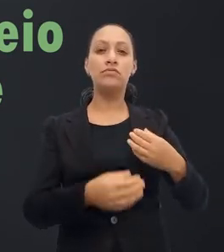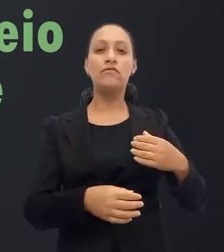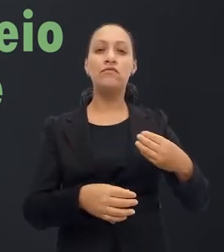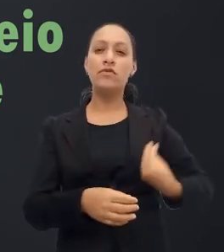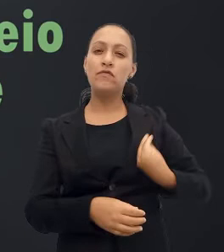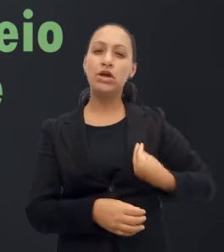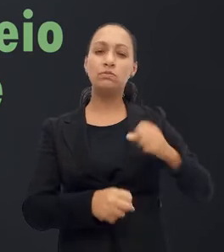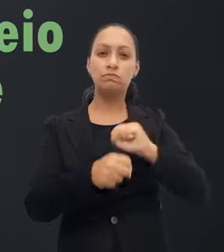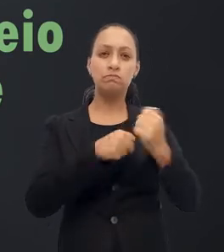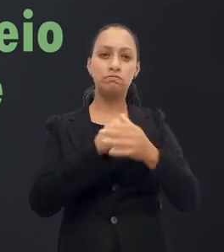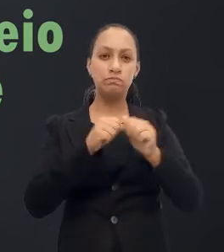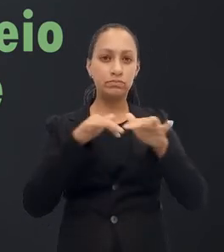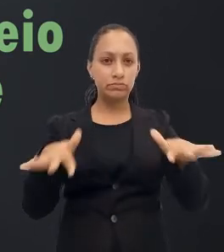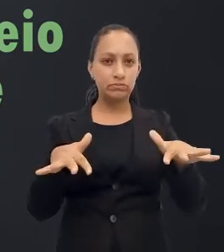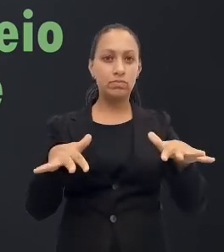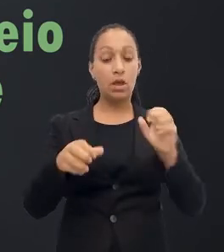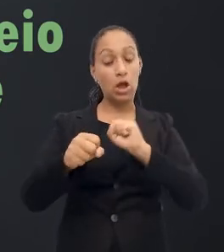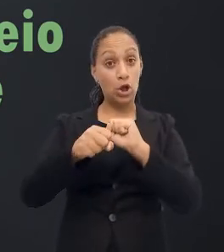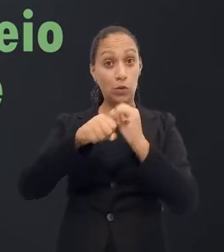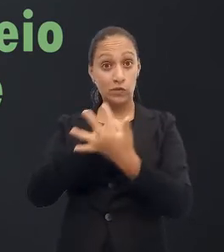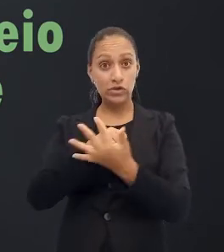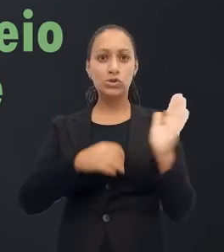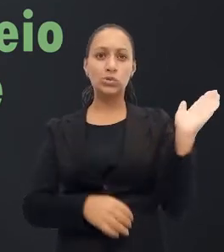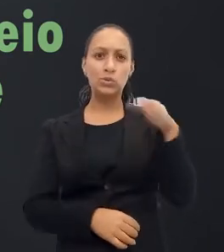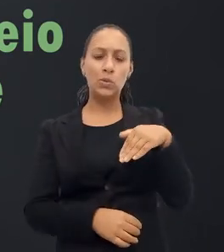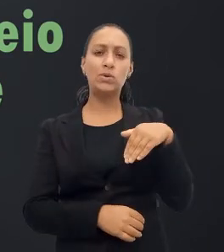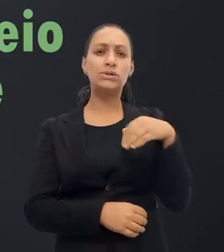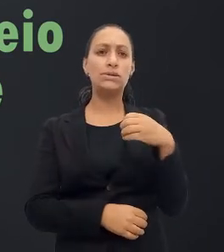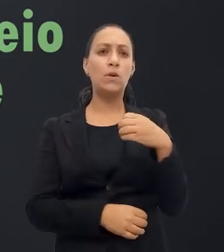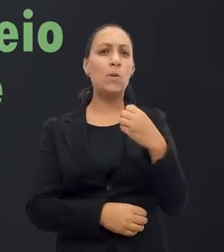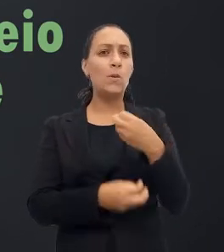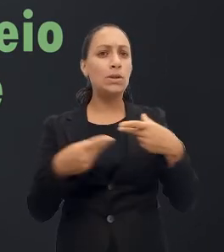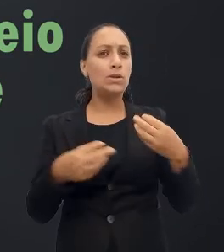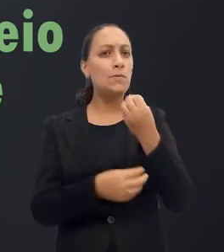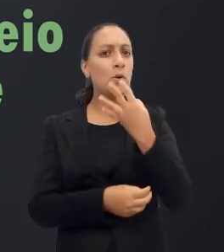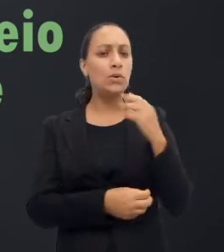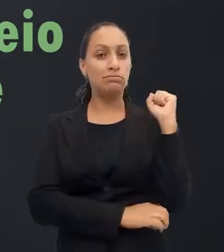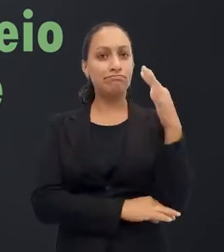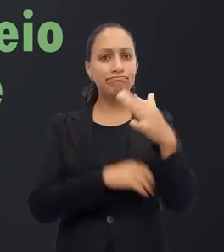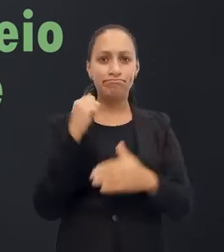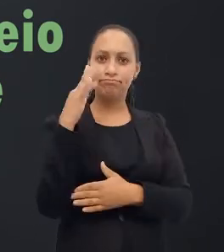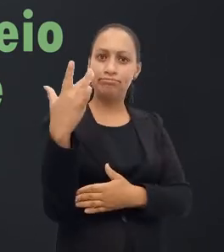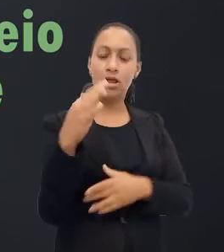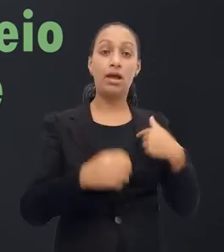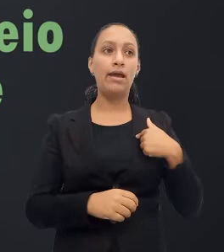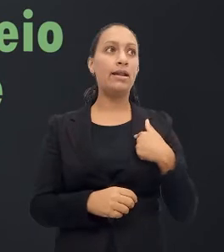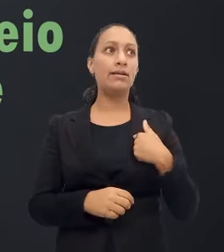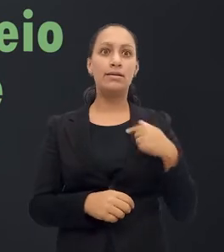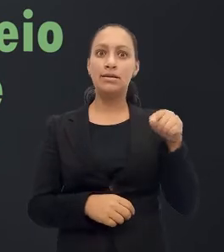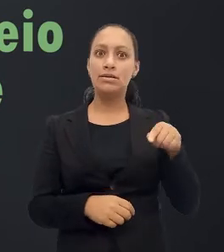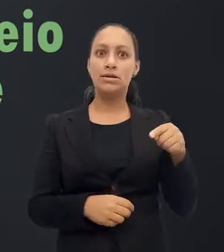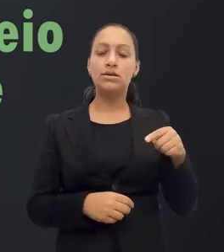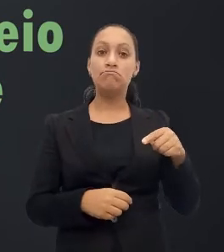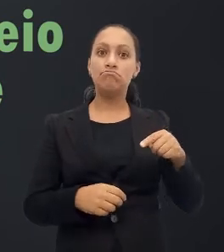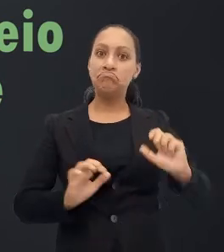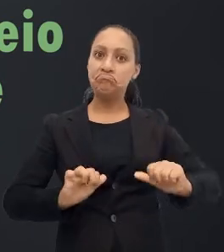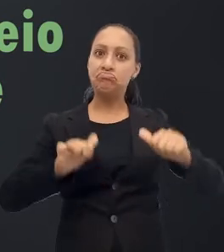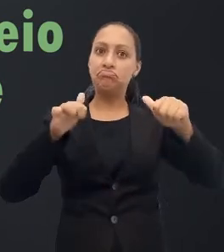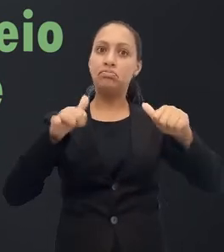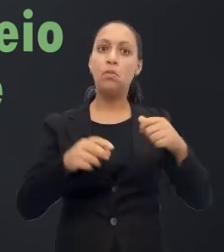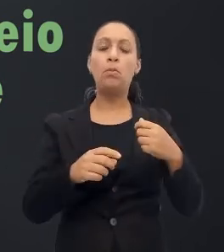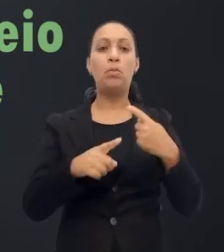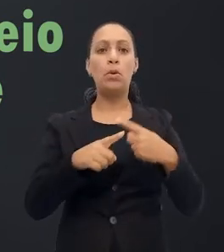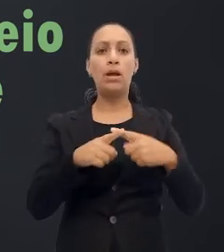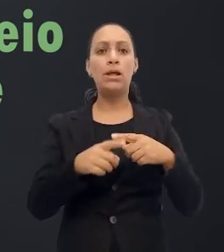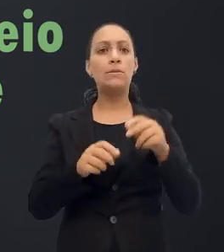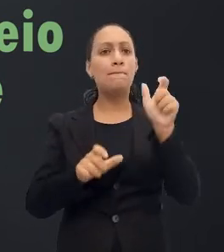que a Covid-19 trouxe benefícios ao meio ambiente, que se restabeleceu depois que as pessoas pararam de sair para a rua com seus